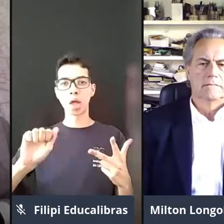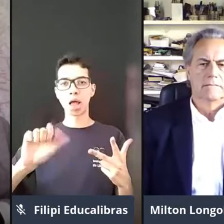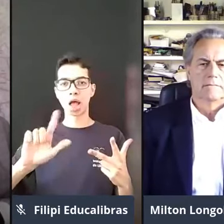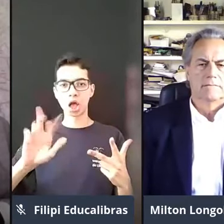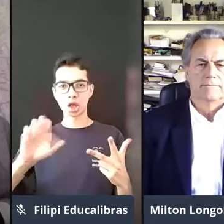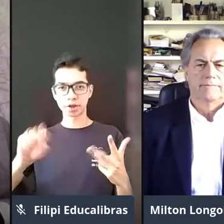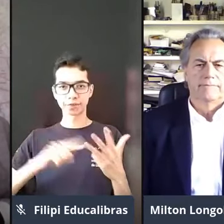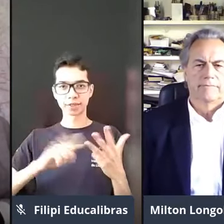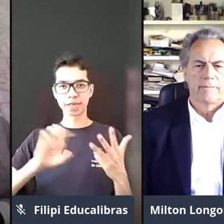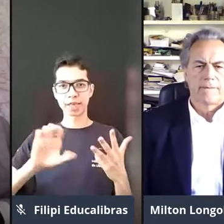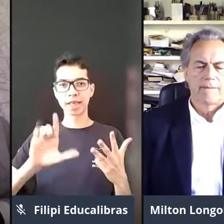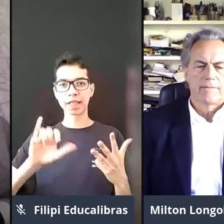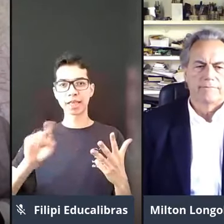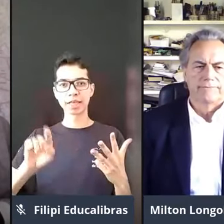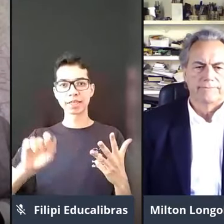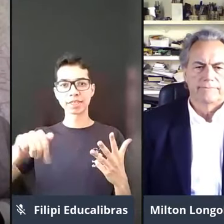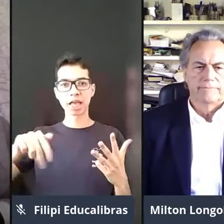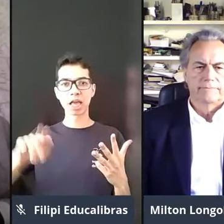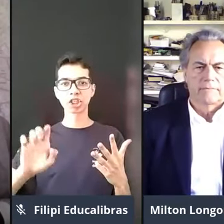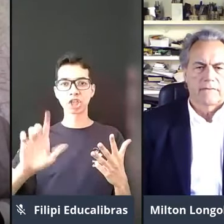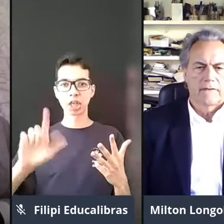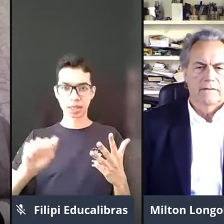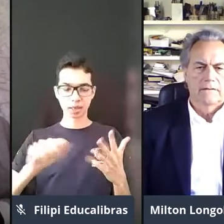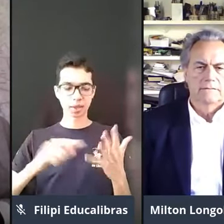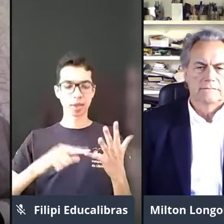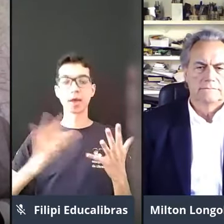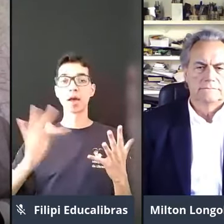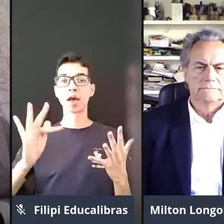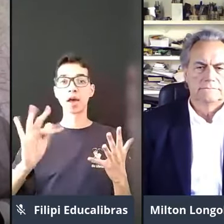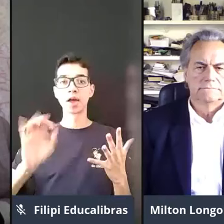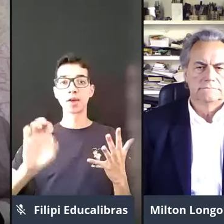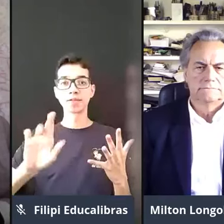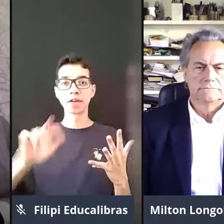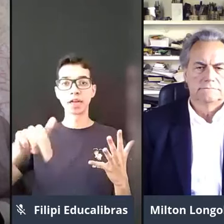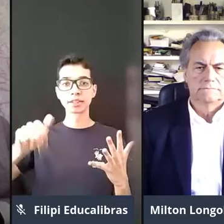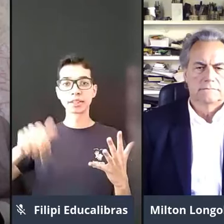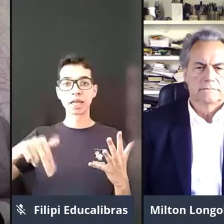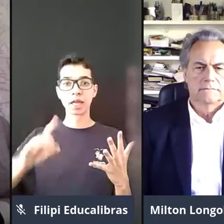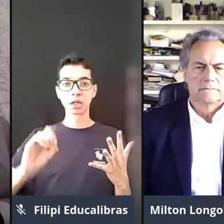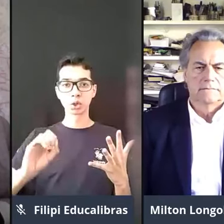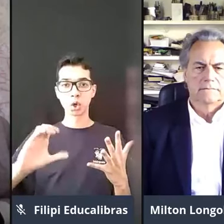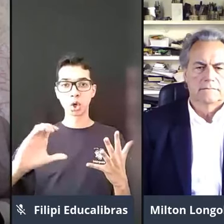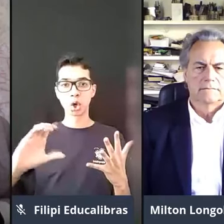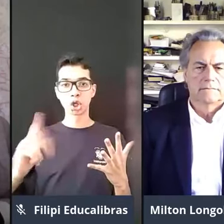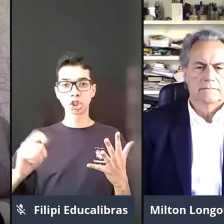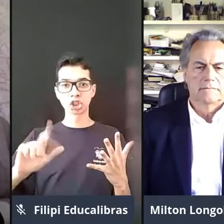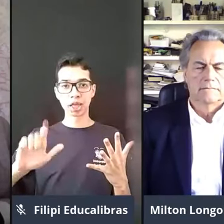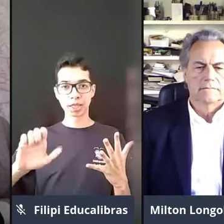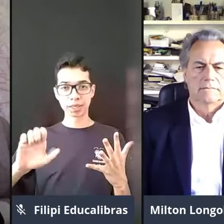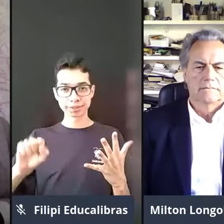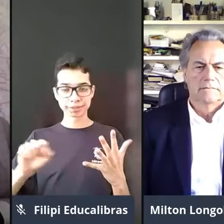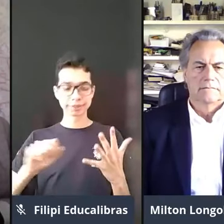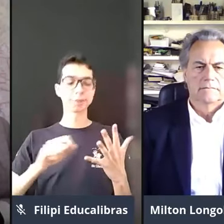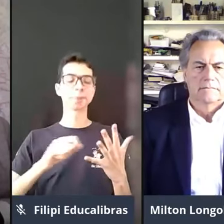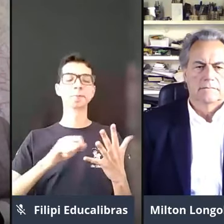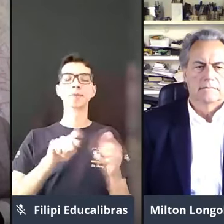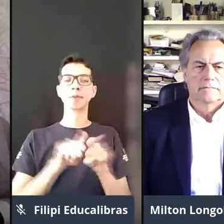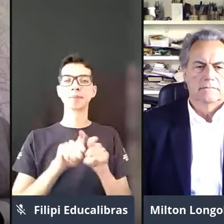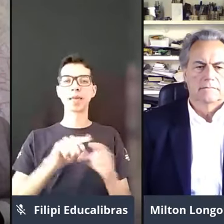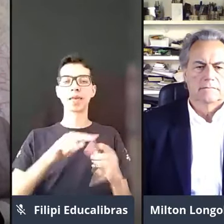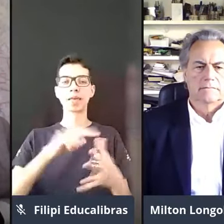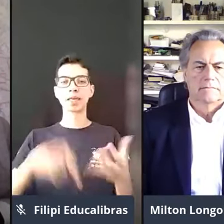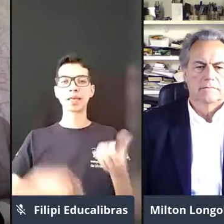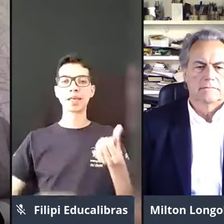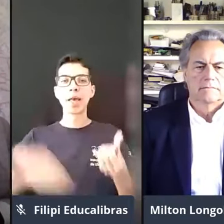Elisângela Fantes, o Fernando Charles, Marinalva Macedo, minha querida